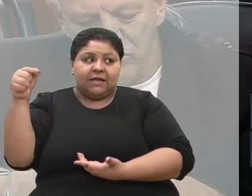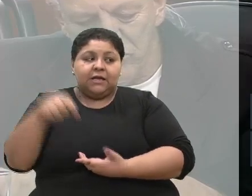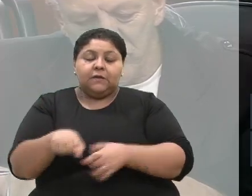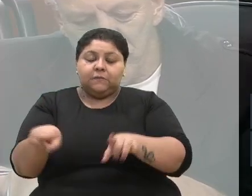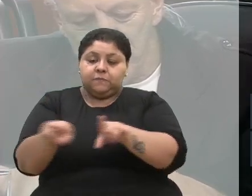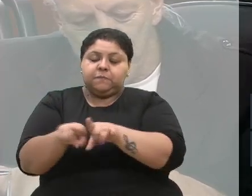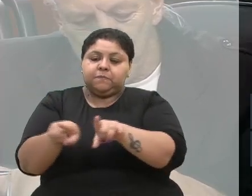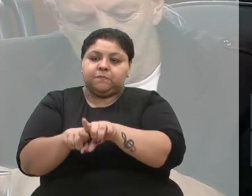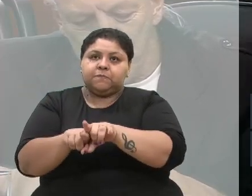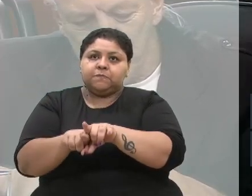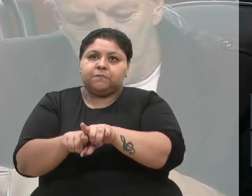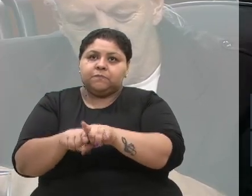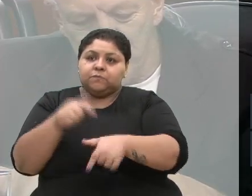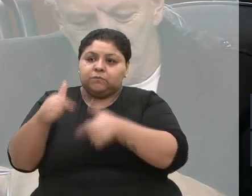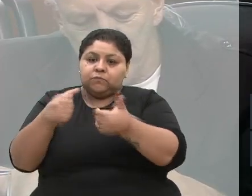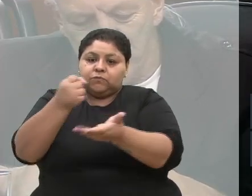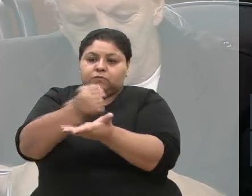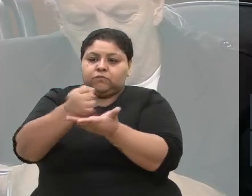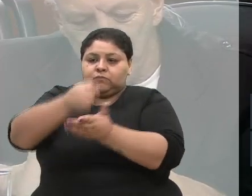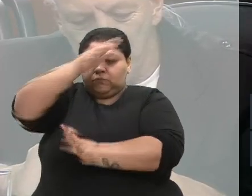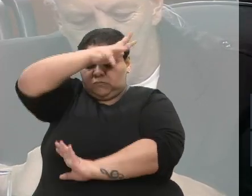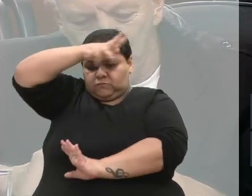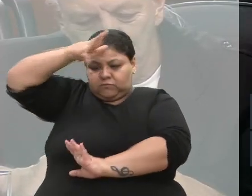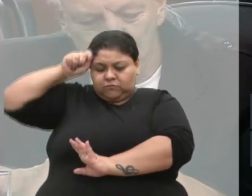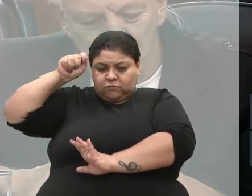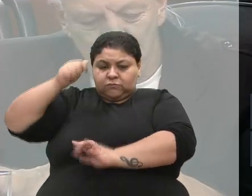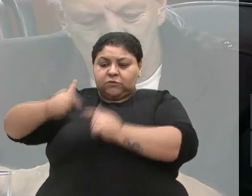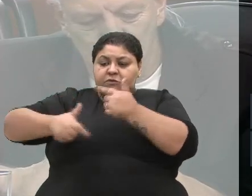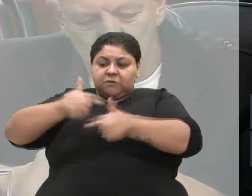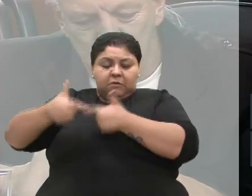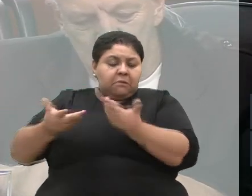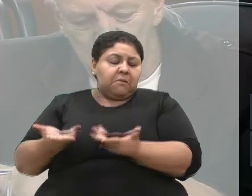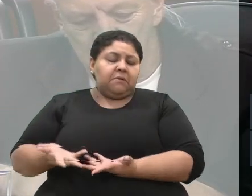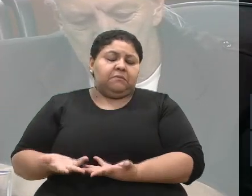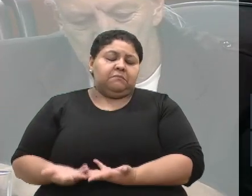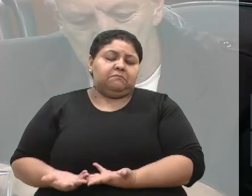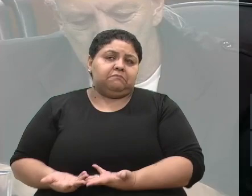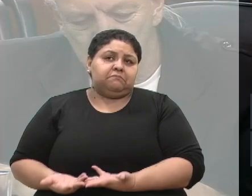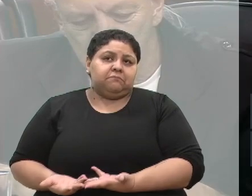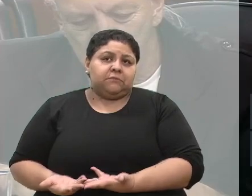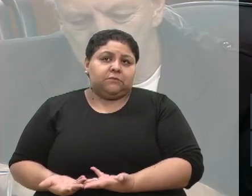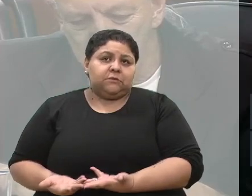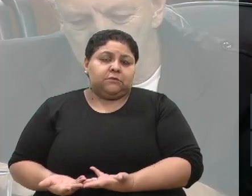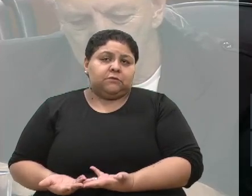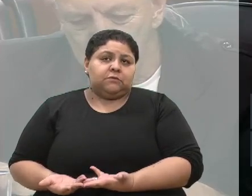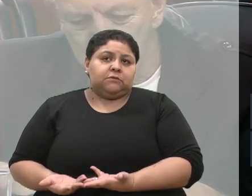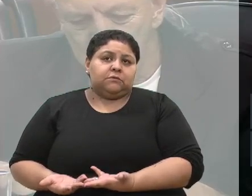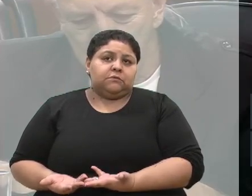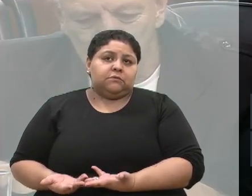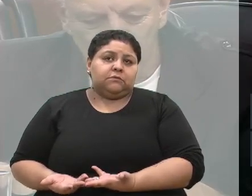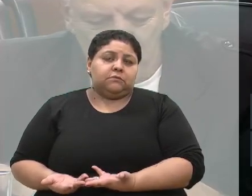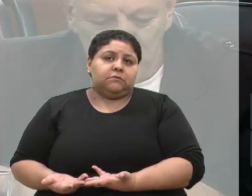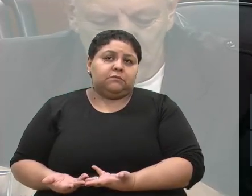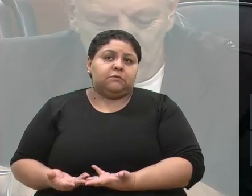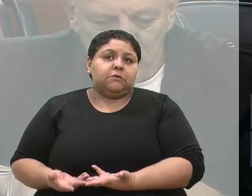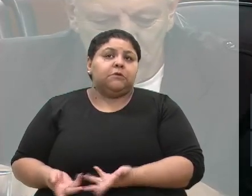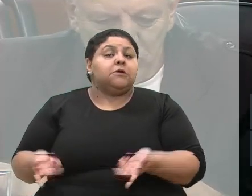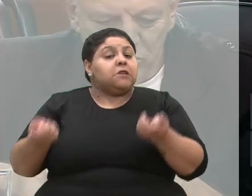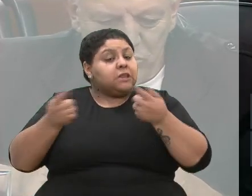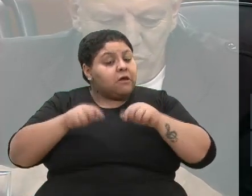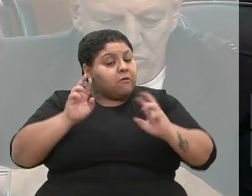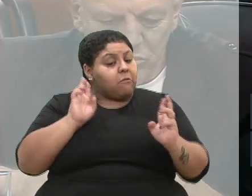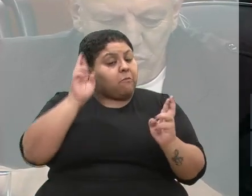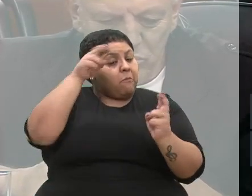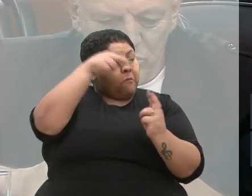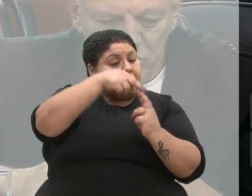era contratado pelo município para prestar um serviço. Que diga-se de passagem que ele deveria ser de referência